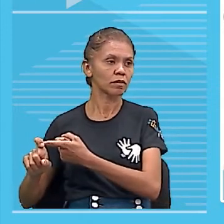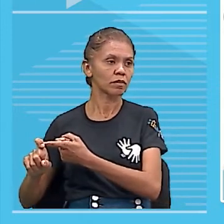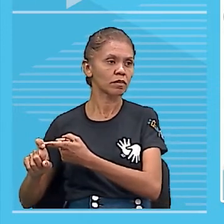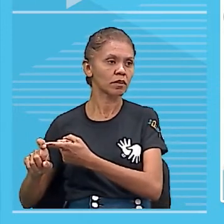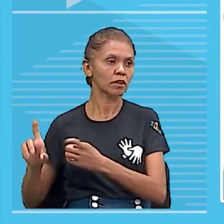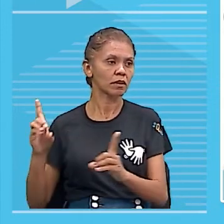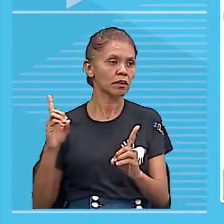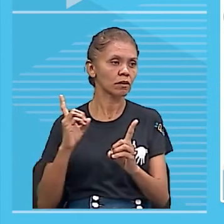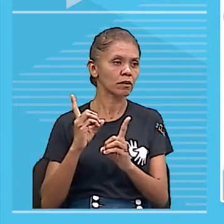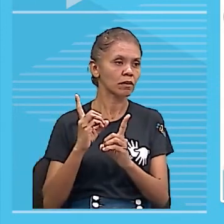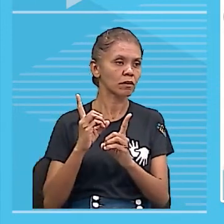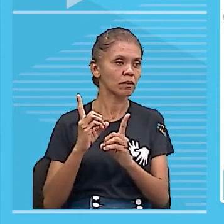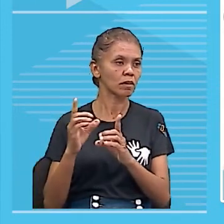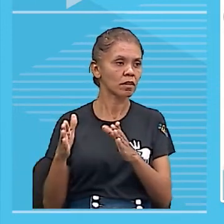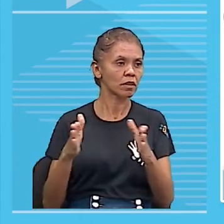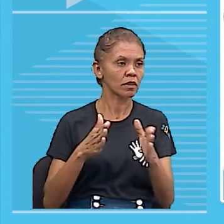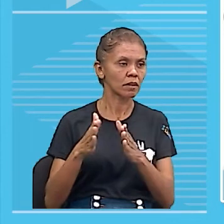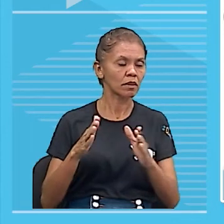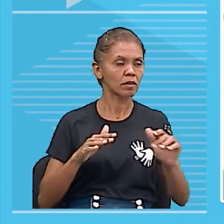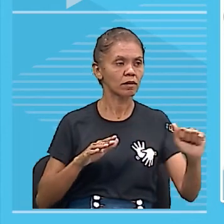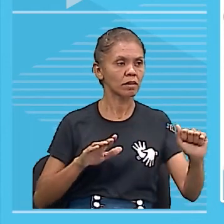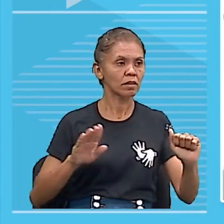e dividindo